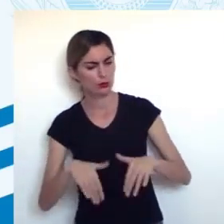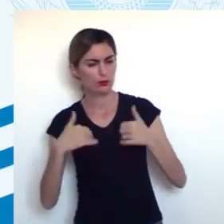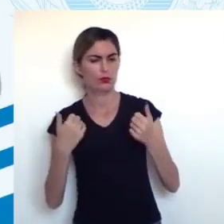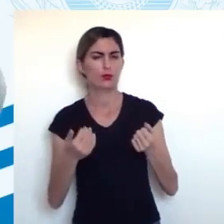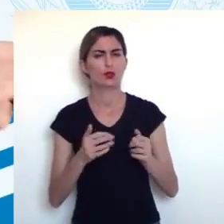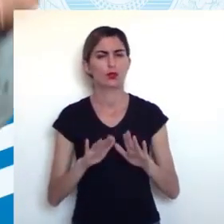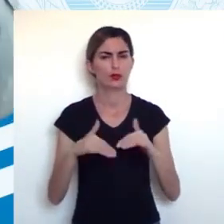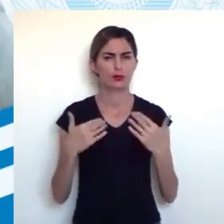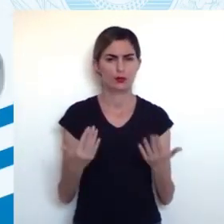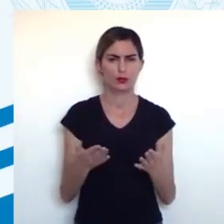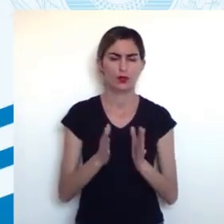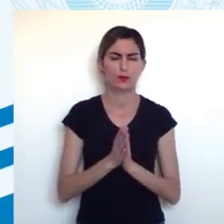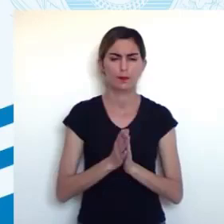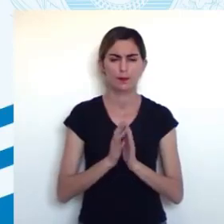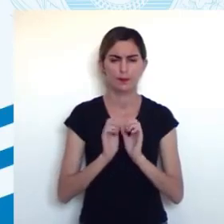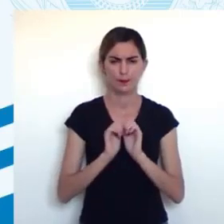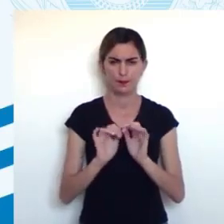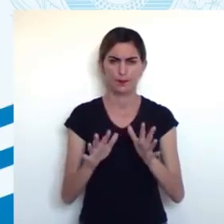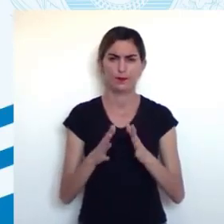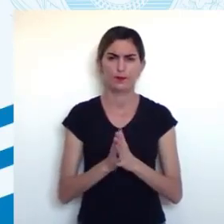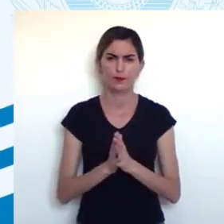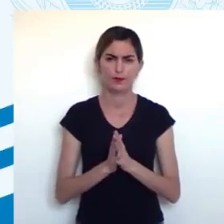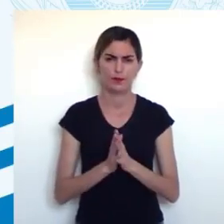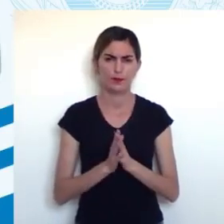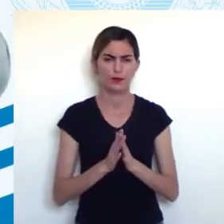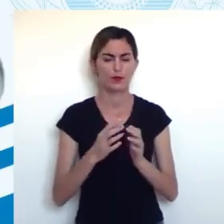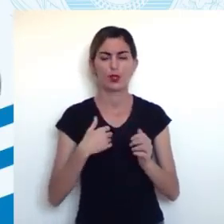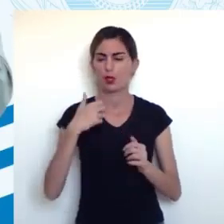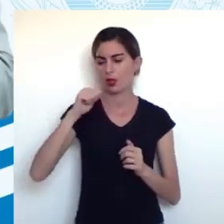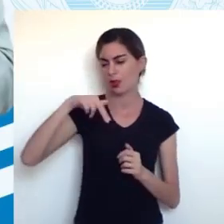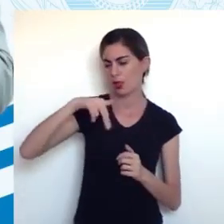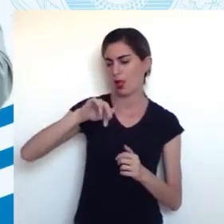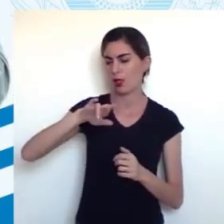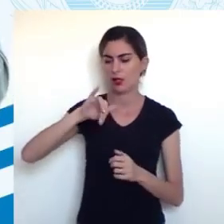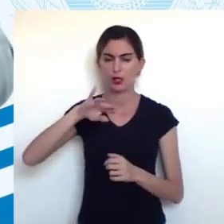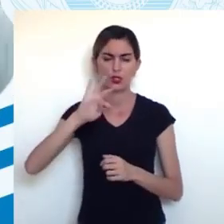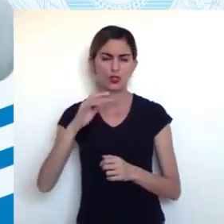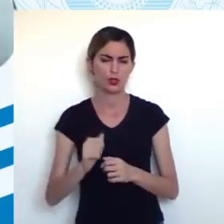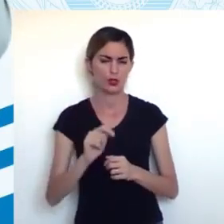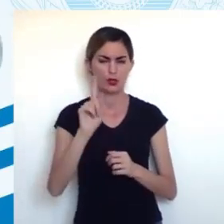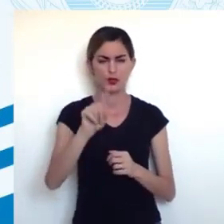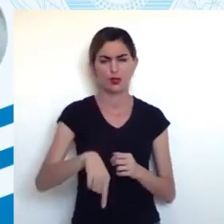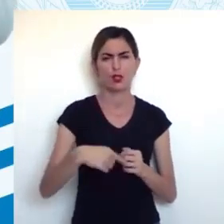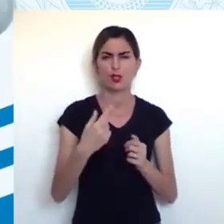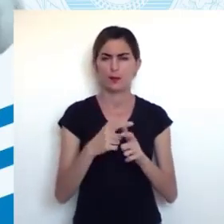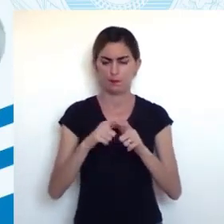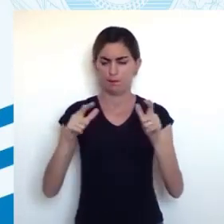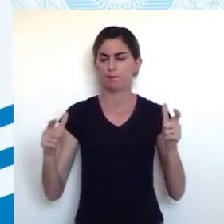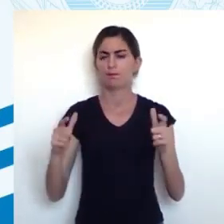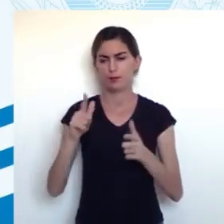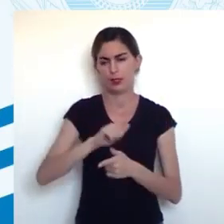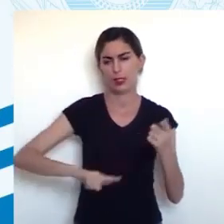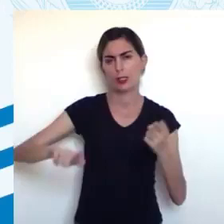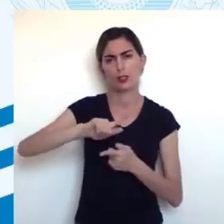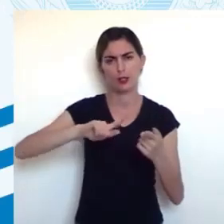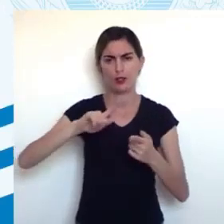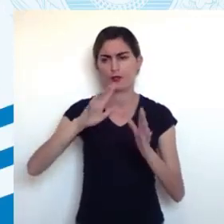né? Então, a principal arma dos anarquistas era o quê? A greve